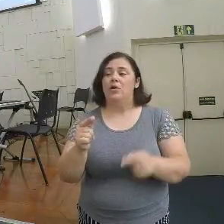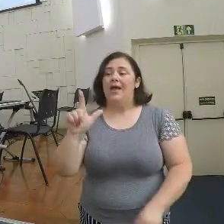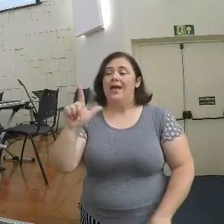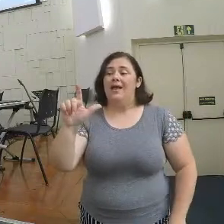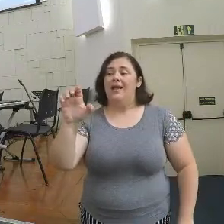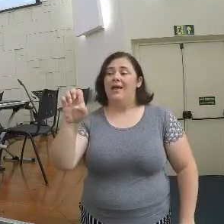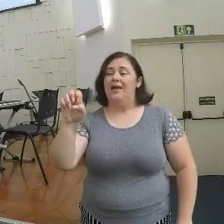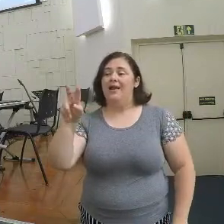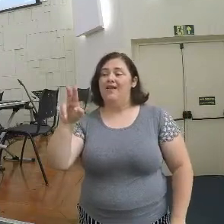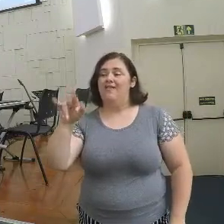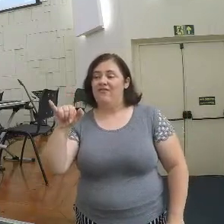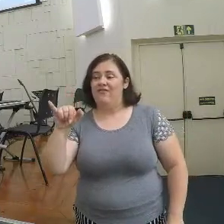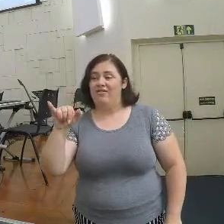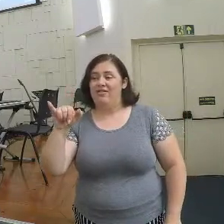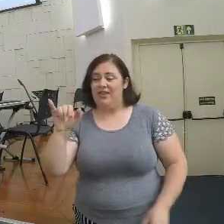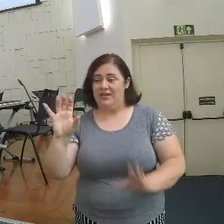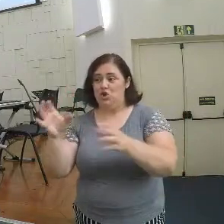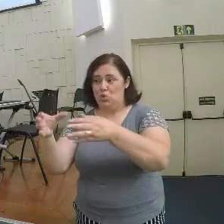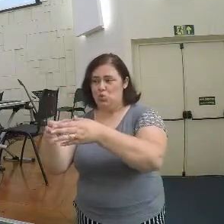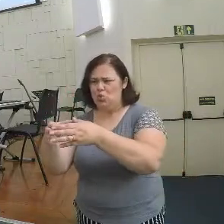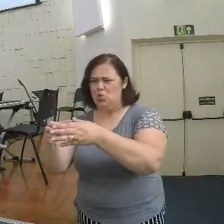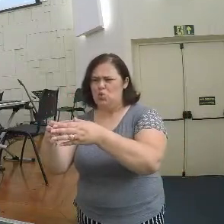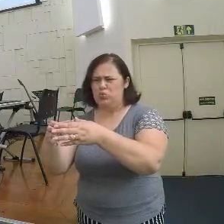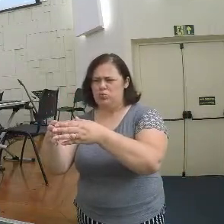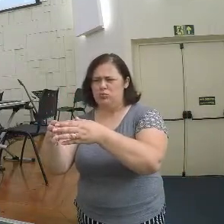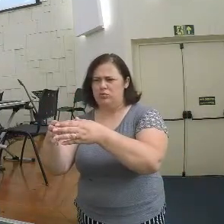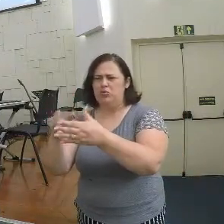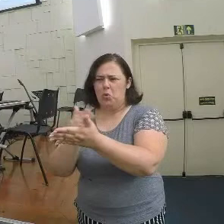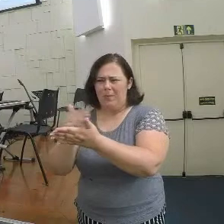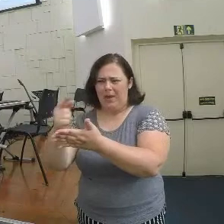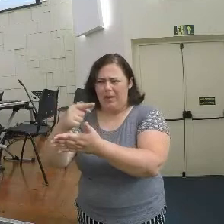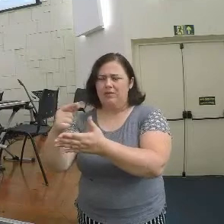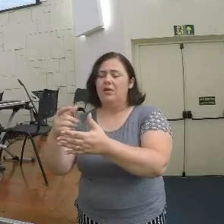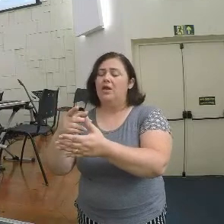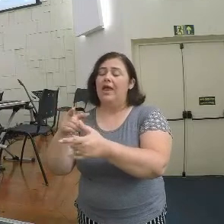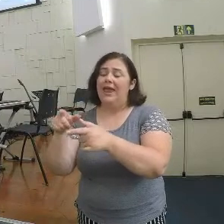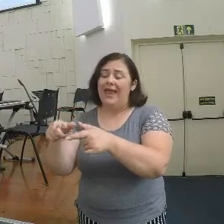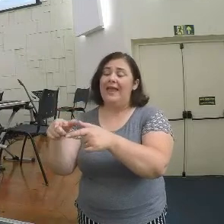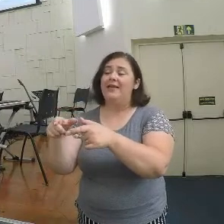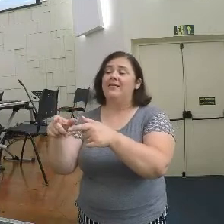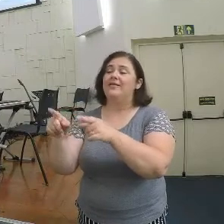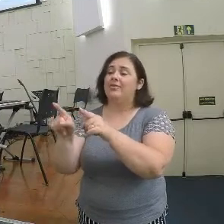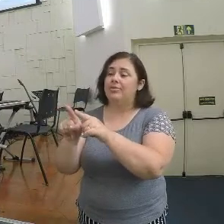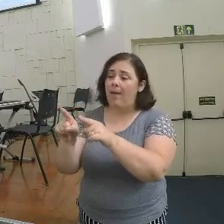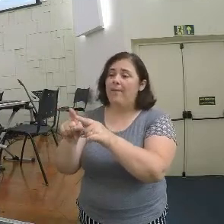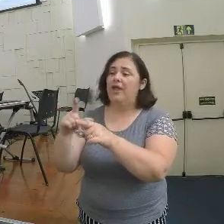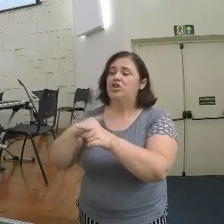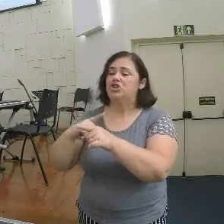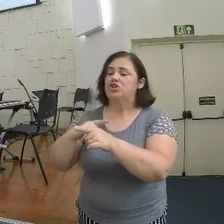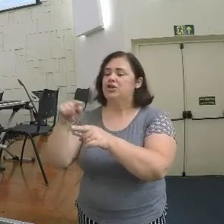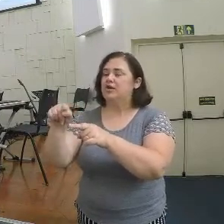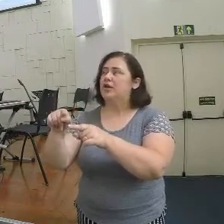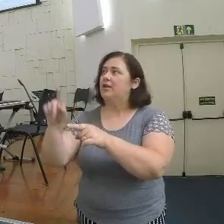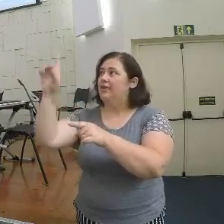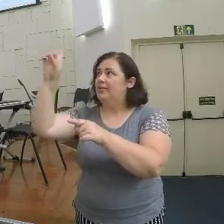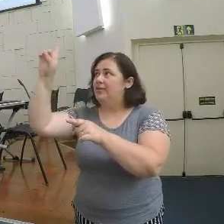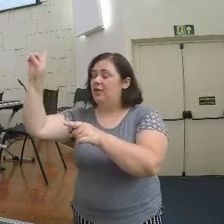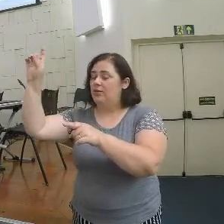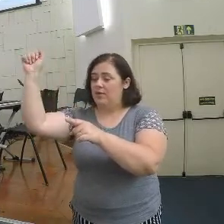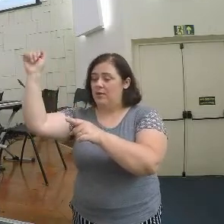era descendente de Abraão, porque aquele ainda não tinha sido gerado por seu pai, quando Melquisedeque saiu ao encontro